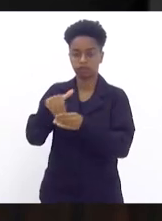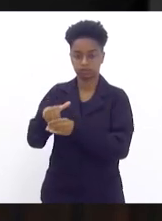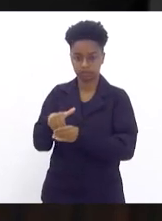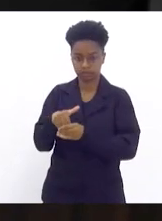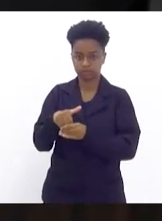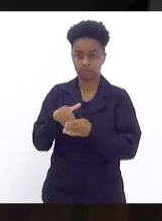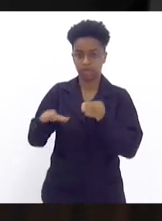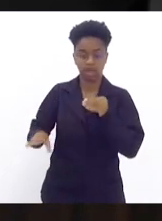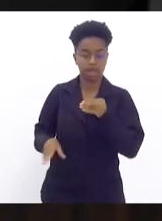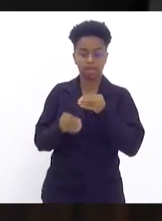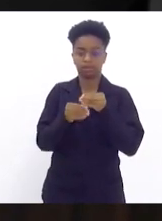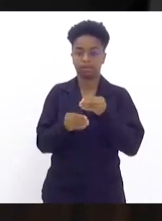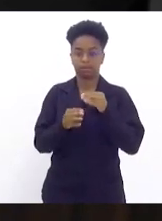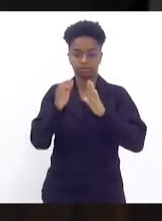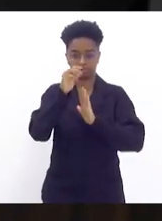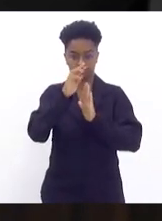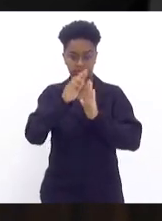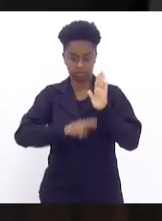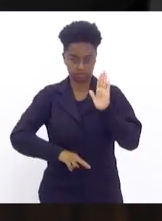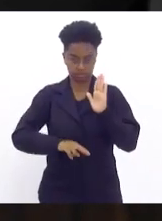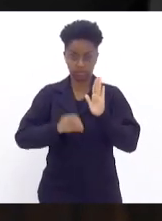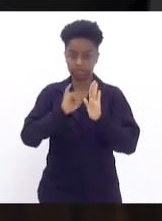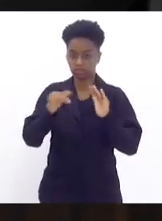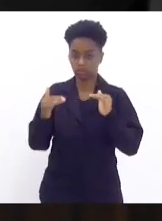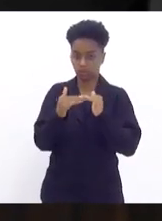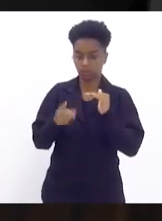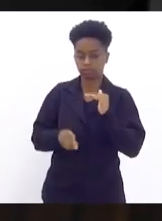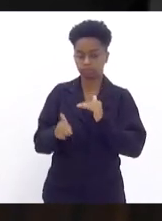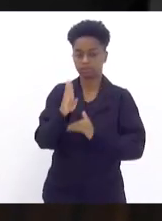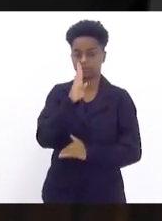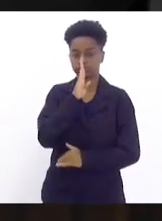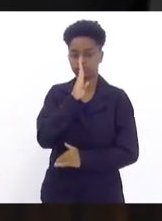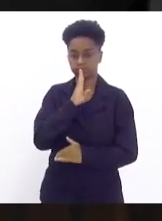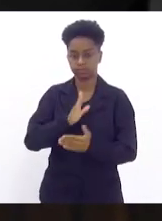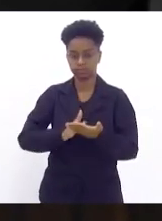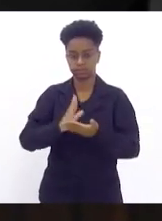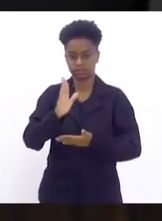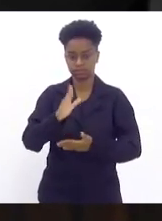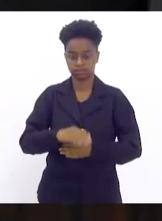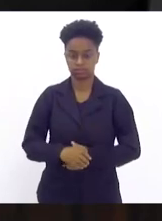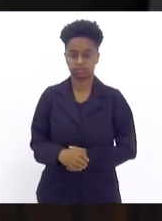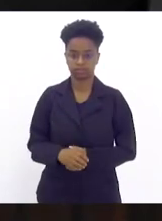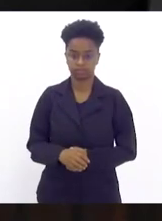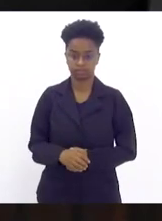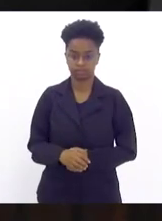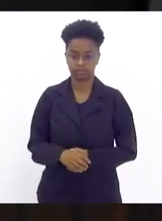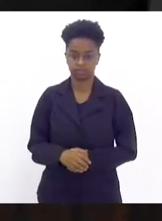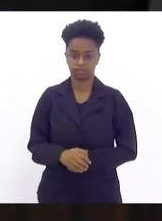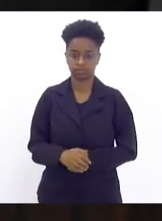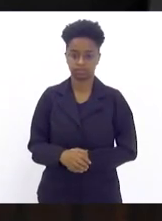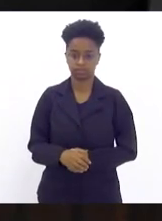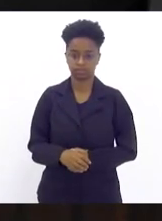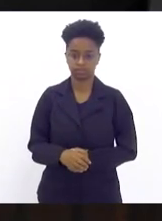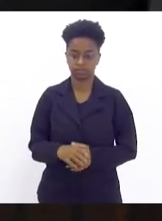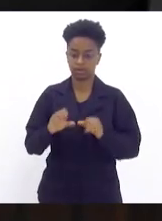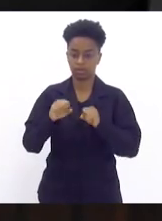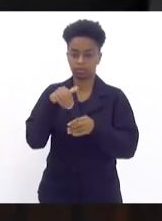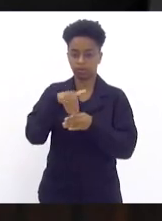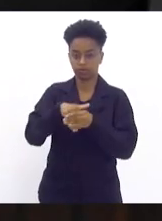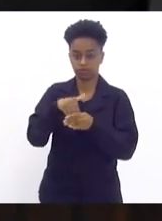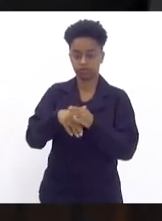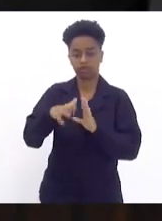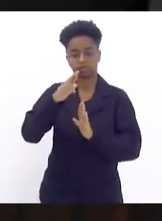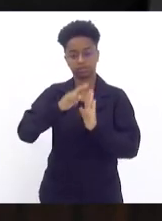votação emenda de redação senhores que aprovam permaneça Como estão aprovado em votação